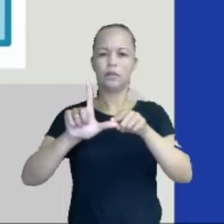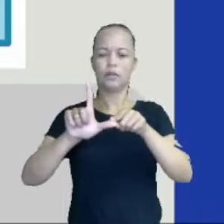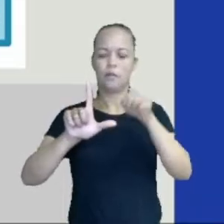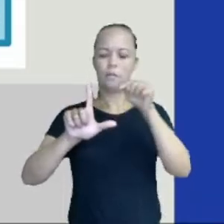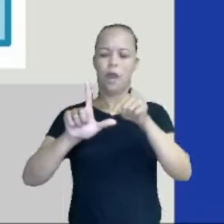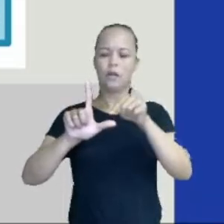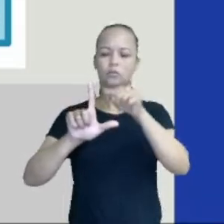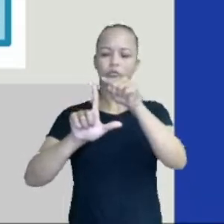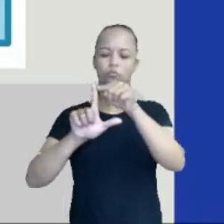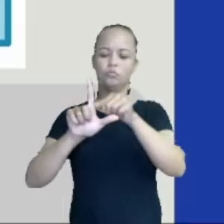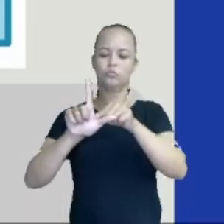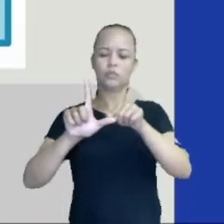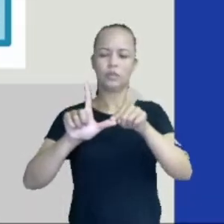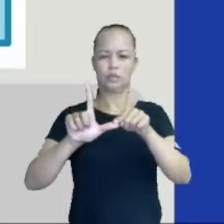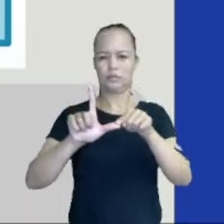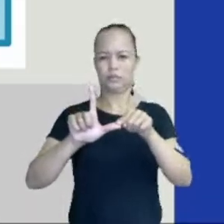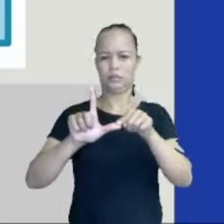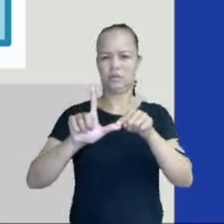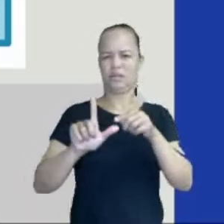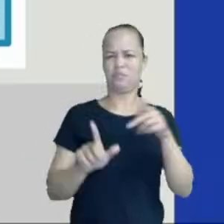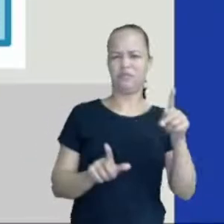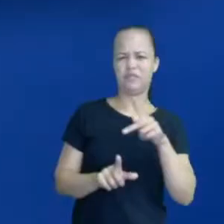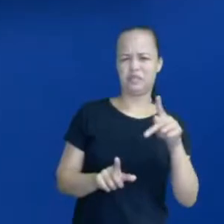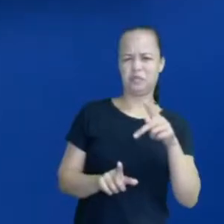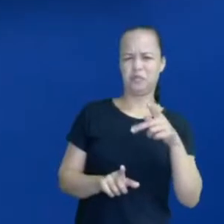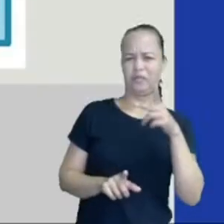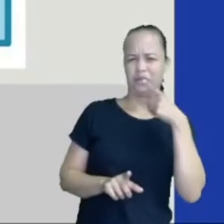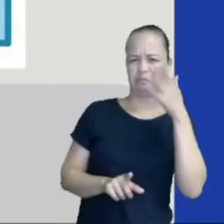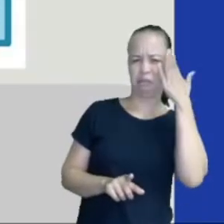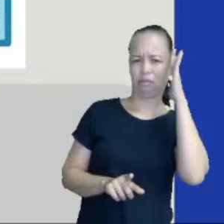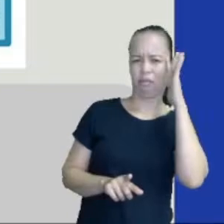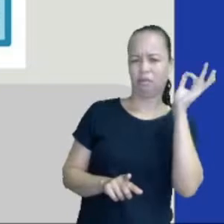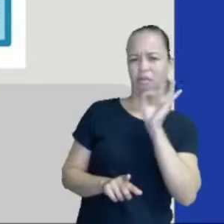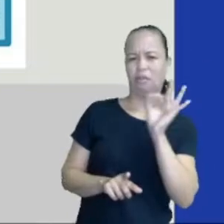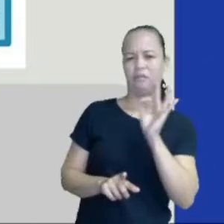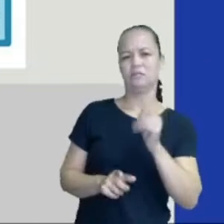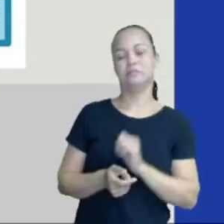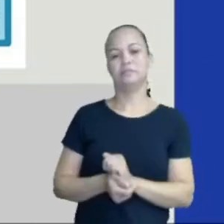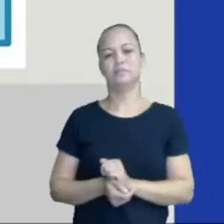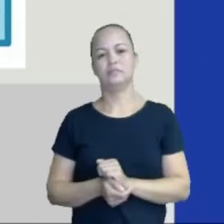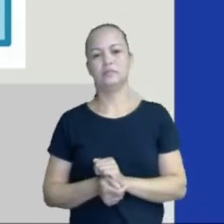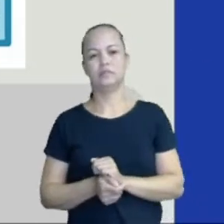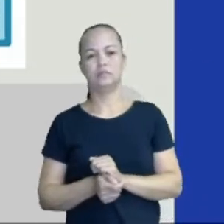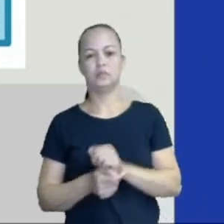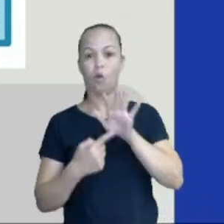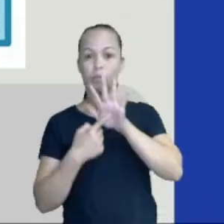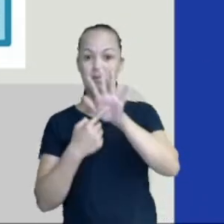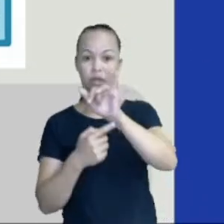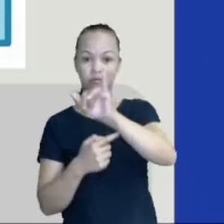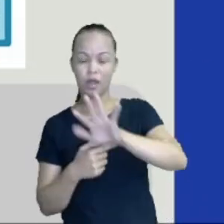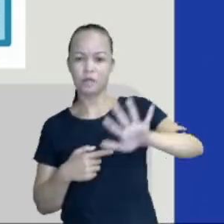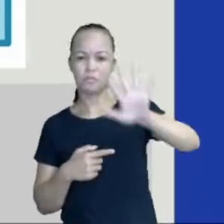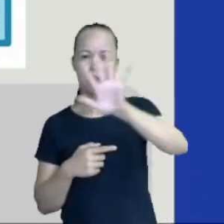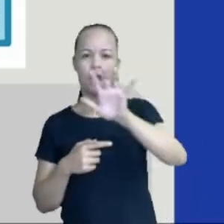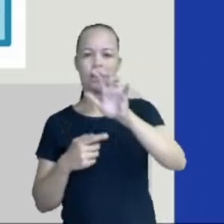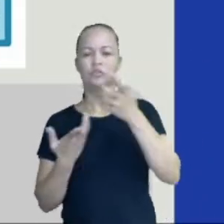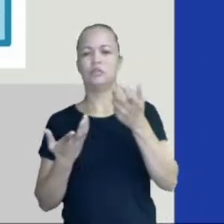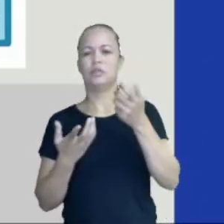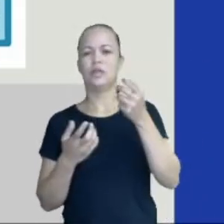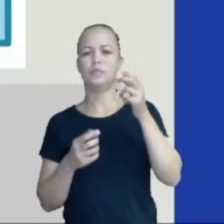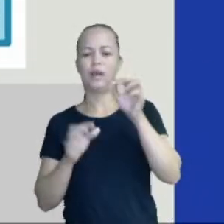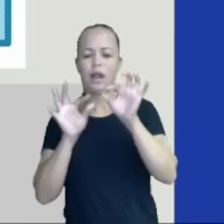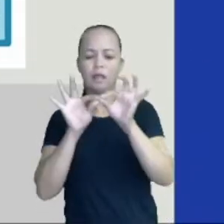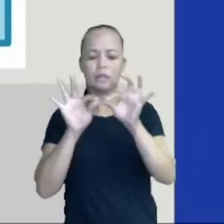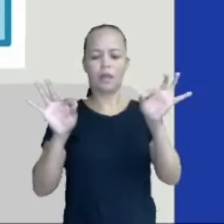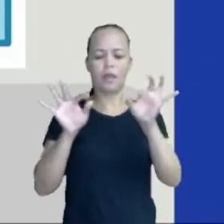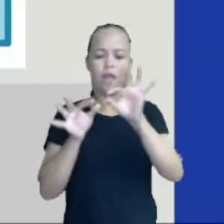ponto. A senhora falou grego para mim. Presta atenção na figura. Vamos para a figura. Vejam só. Lembra lá de reta, ponto, que eu